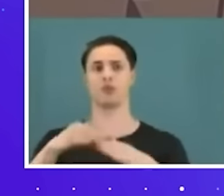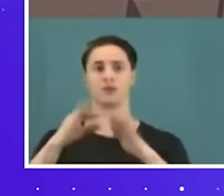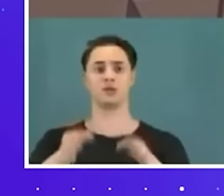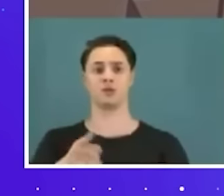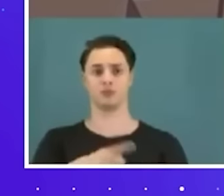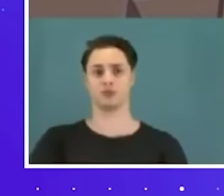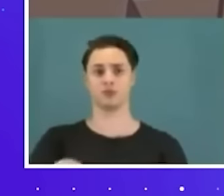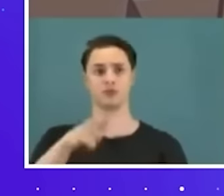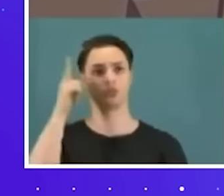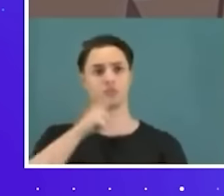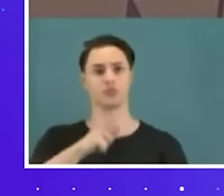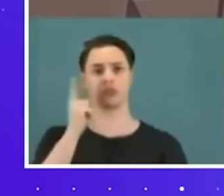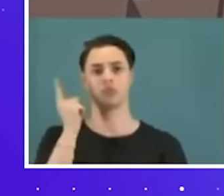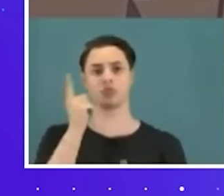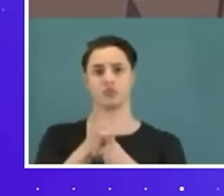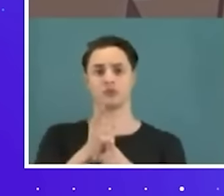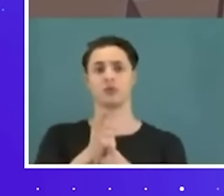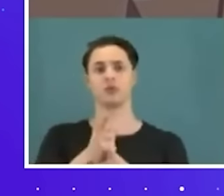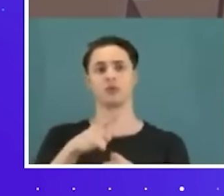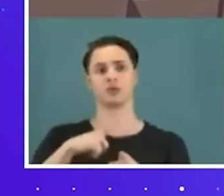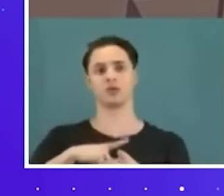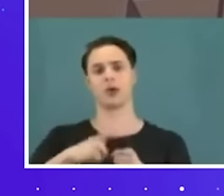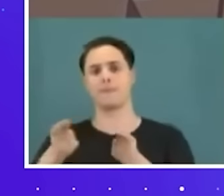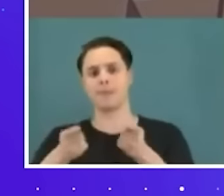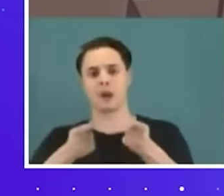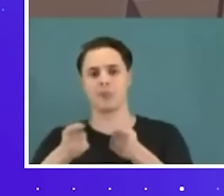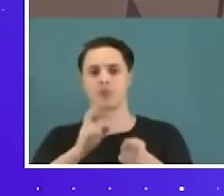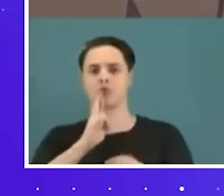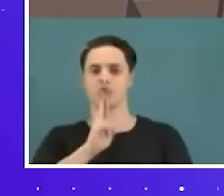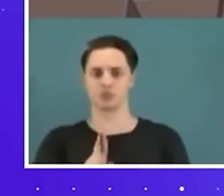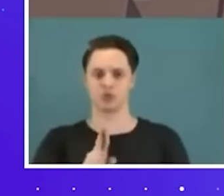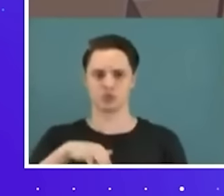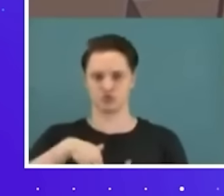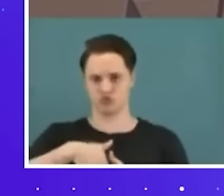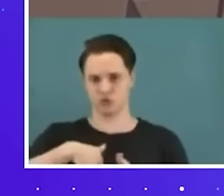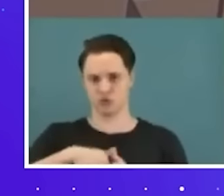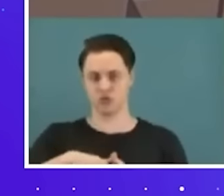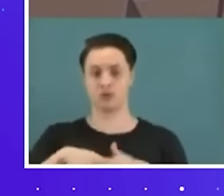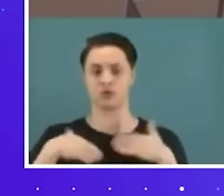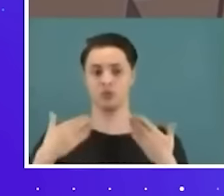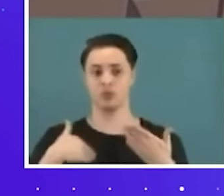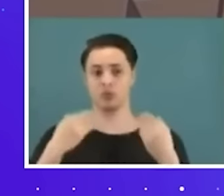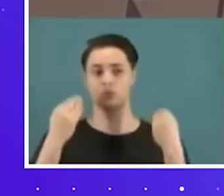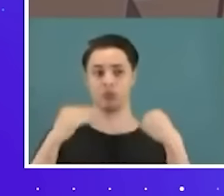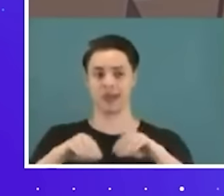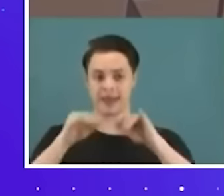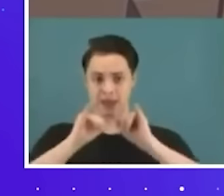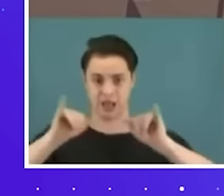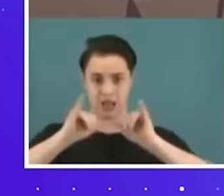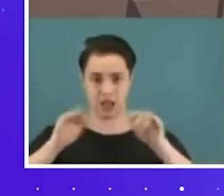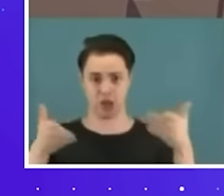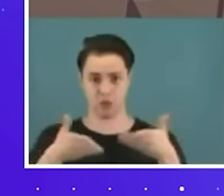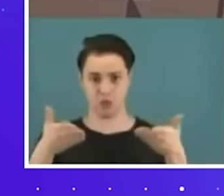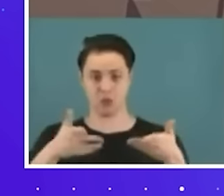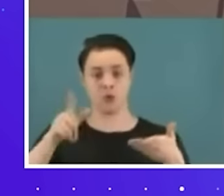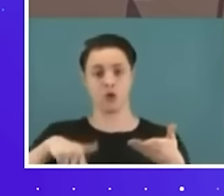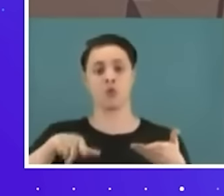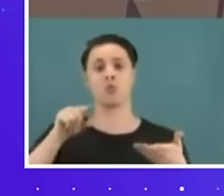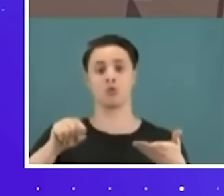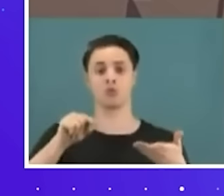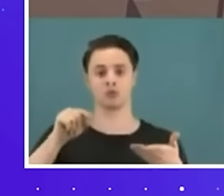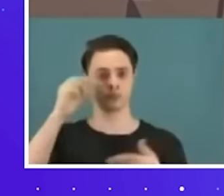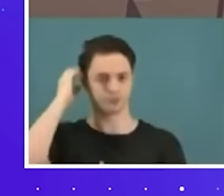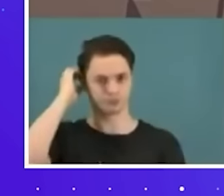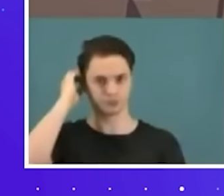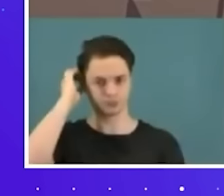atuou até 2022 e aptou os jogos da série B2 e c eh que são quarta e quinta divisões do Carioca ele também já aptou em